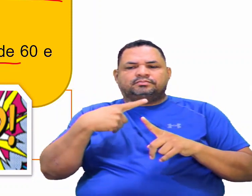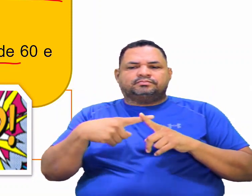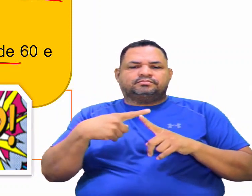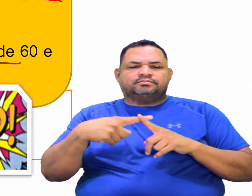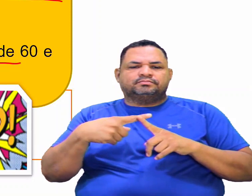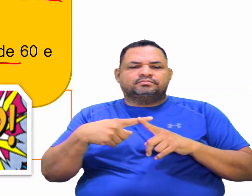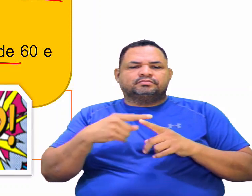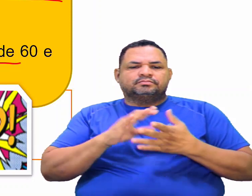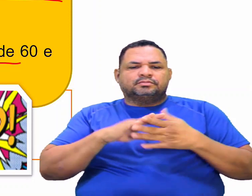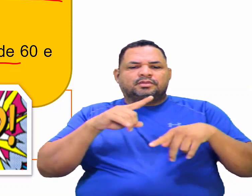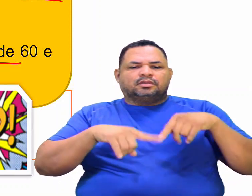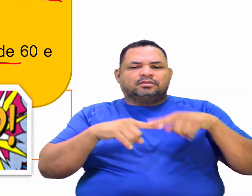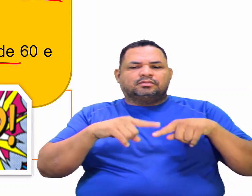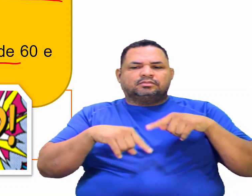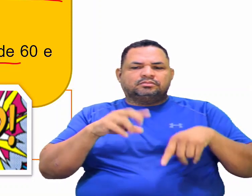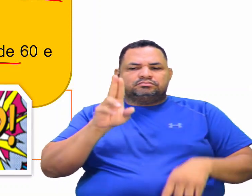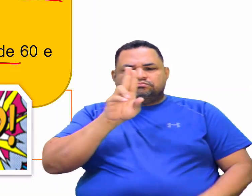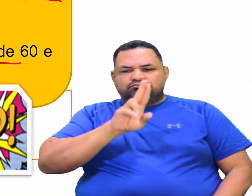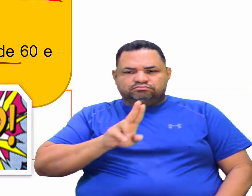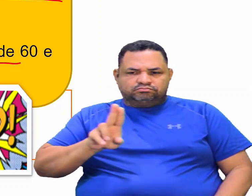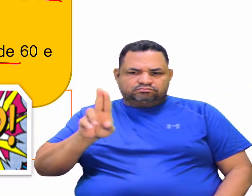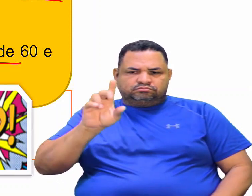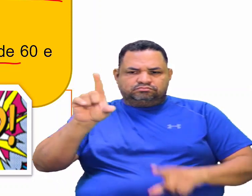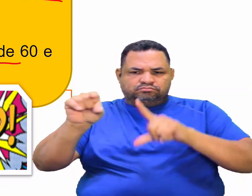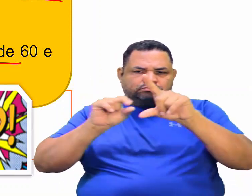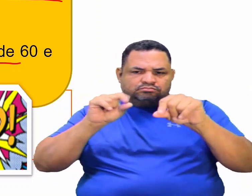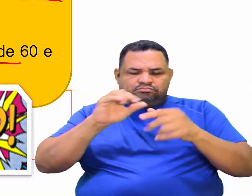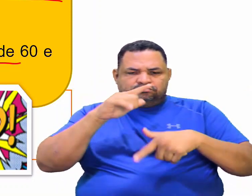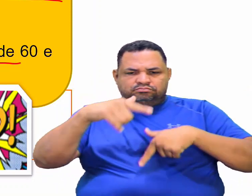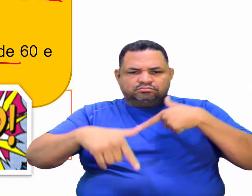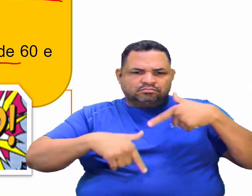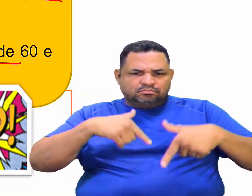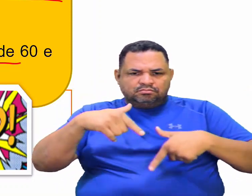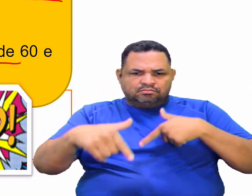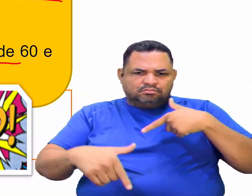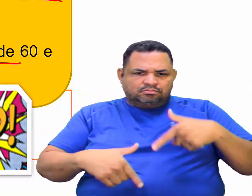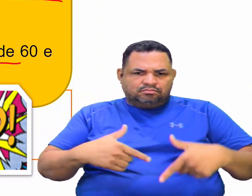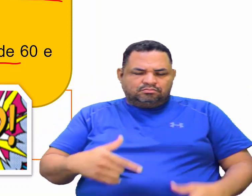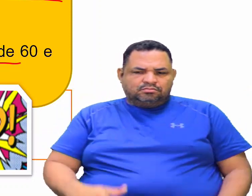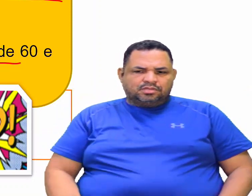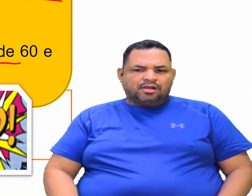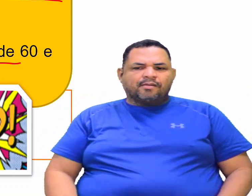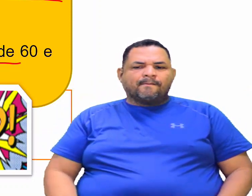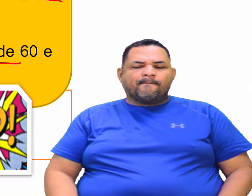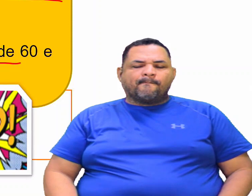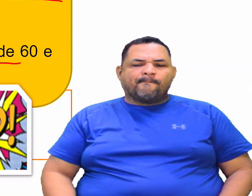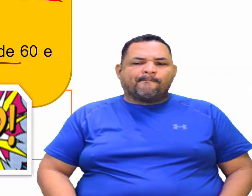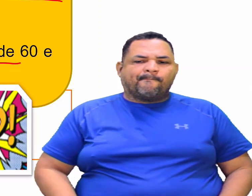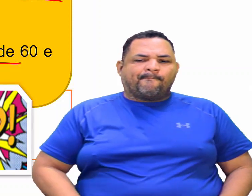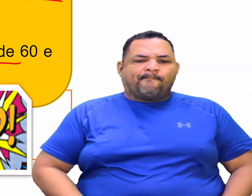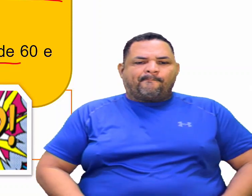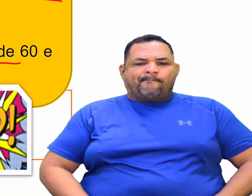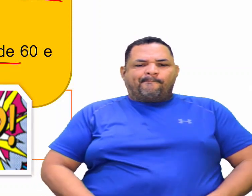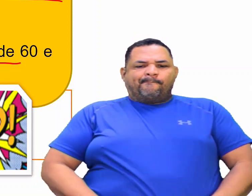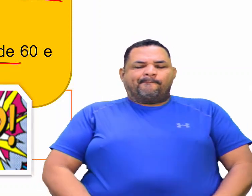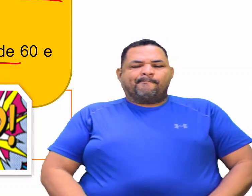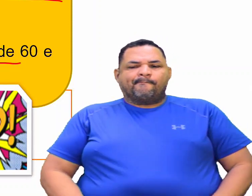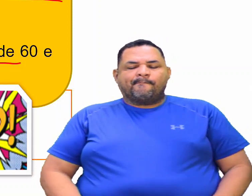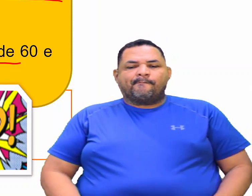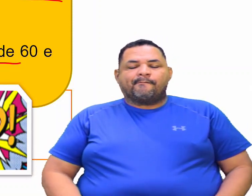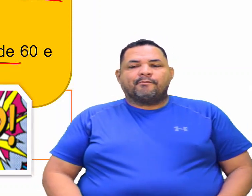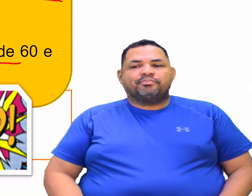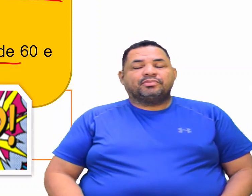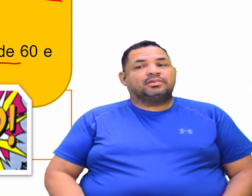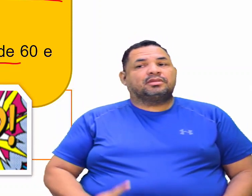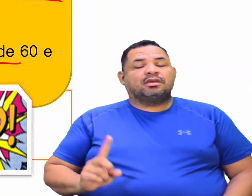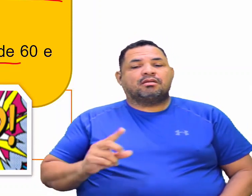porque por causa do material que é escolhido para trabalhar eh essa arte né